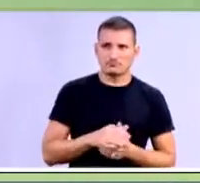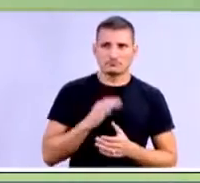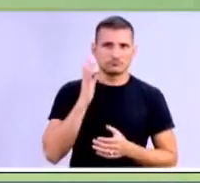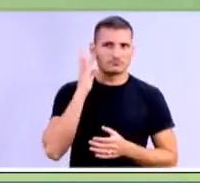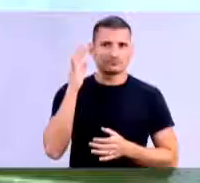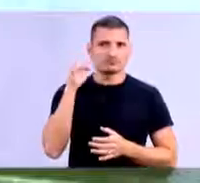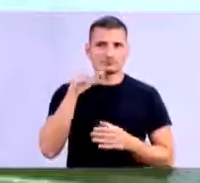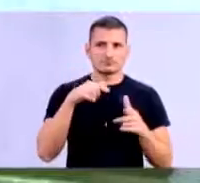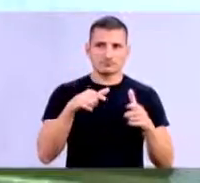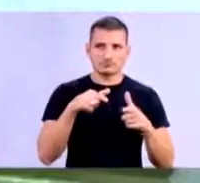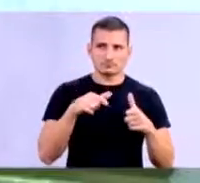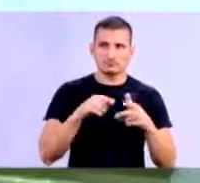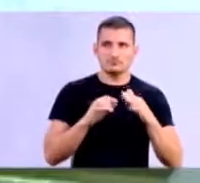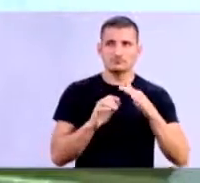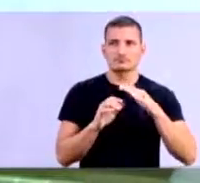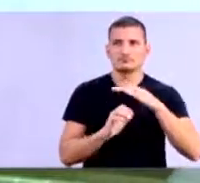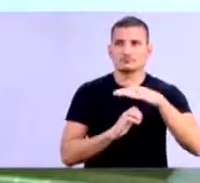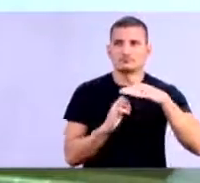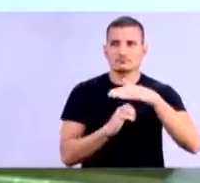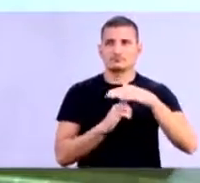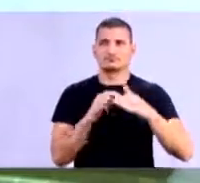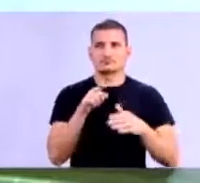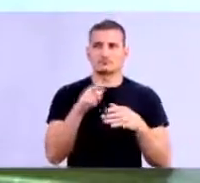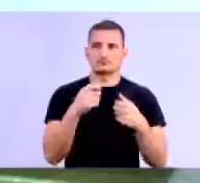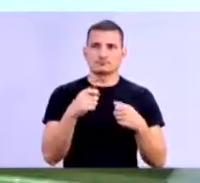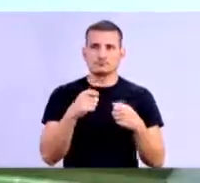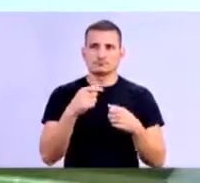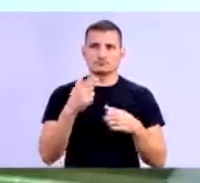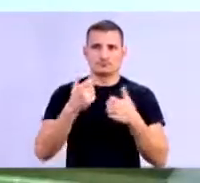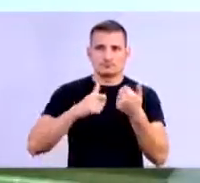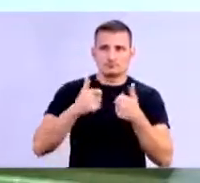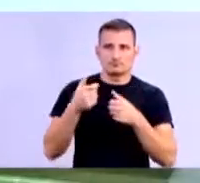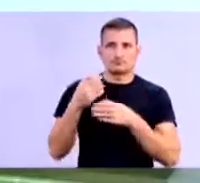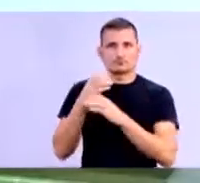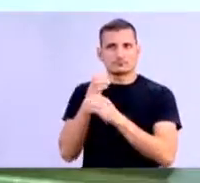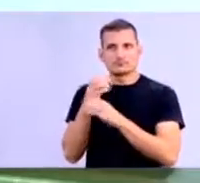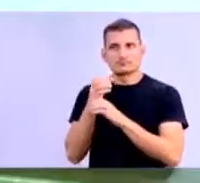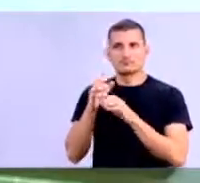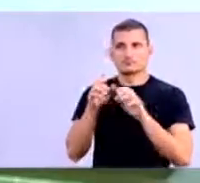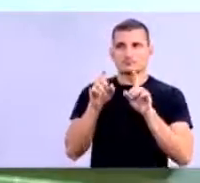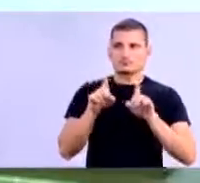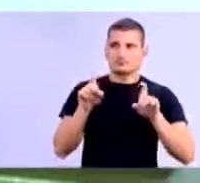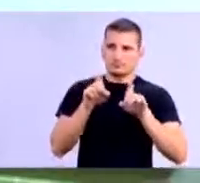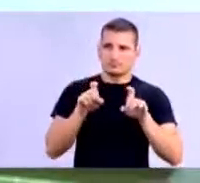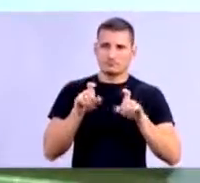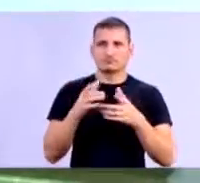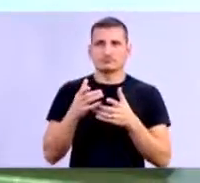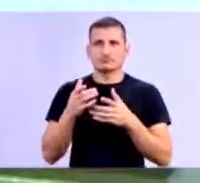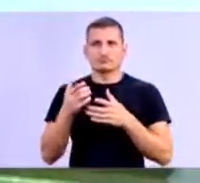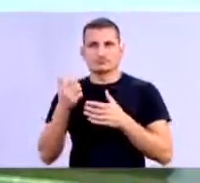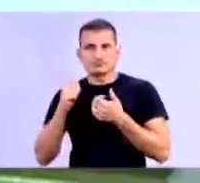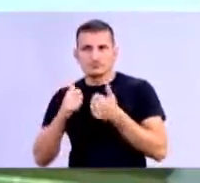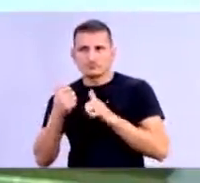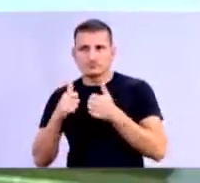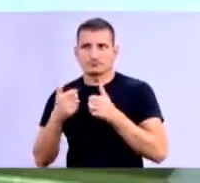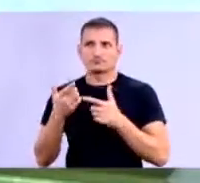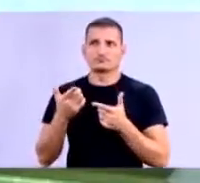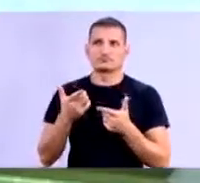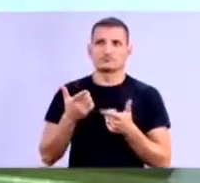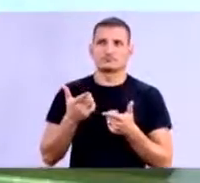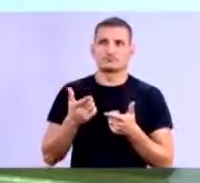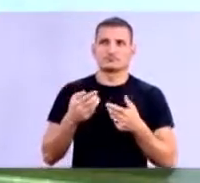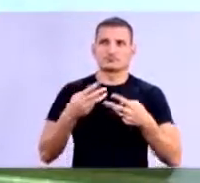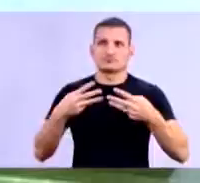você trabalha em uma determinada empresa e você precisa avaliar um laboratório de informática, avaliar as questões relacionadas